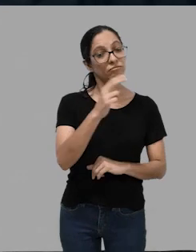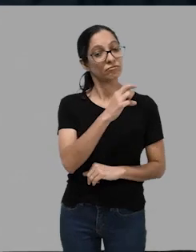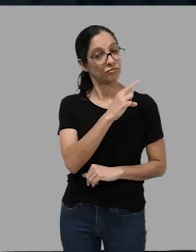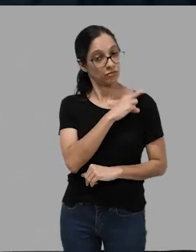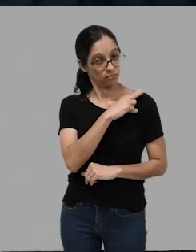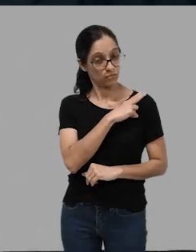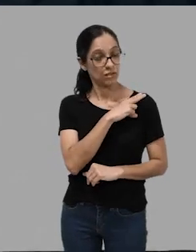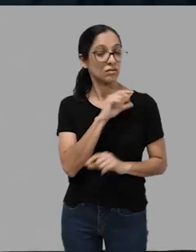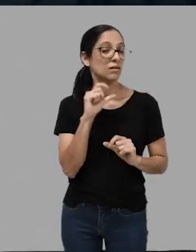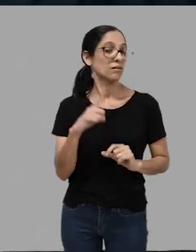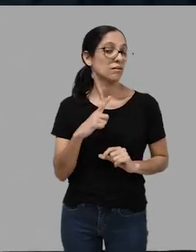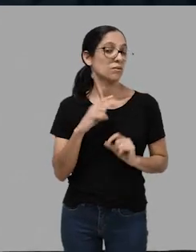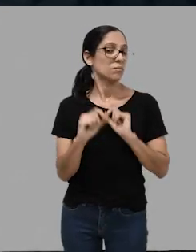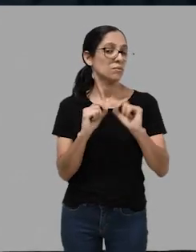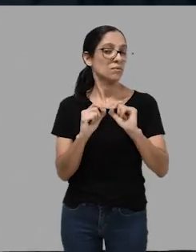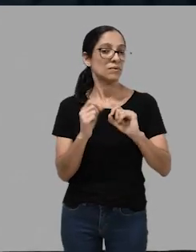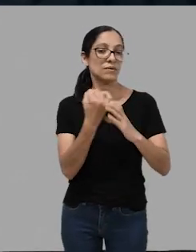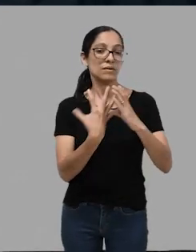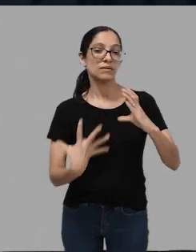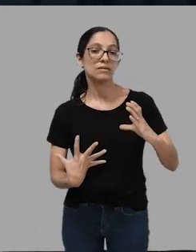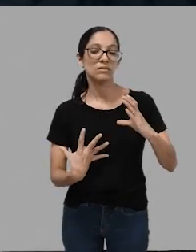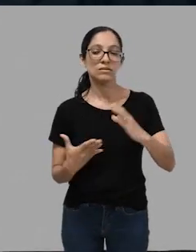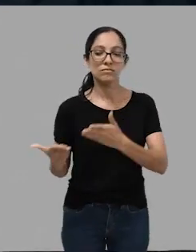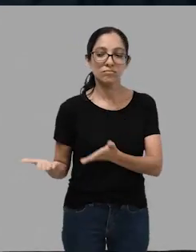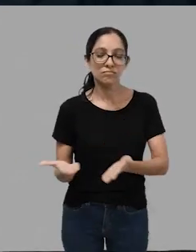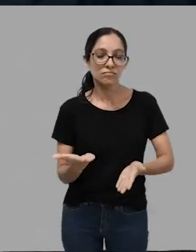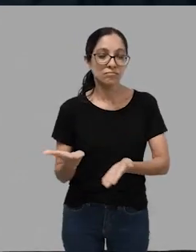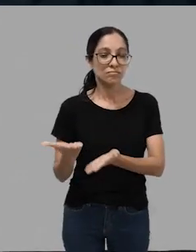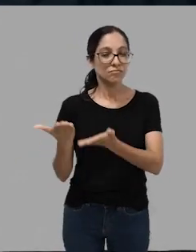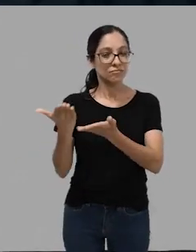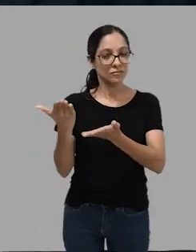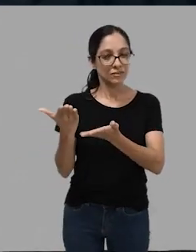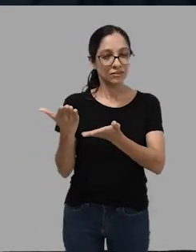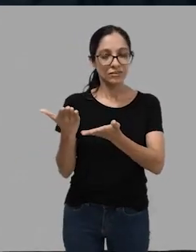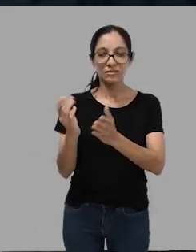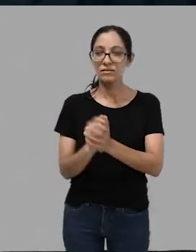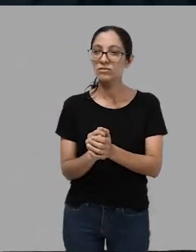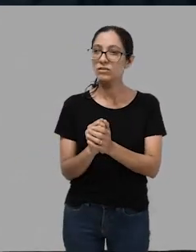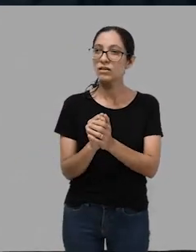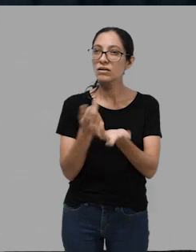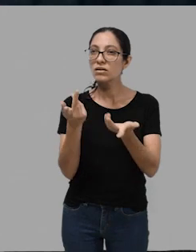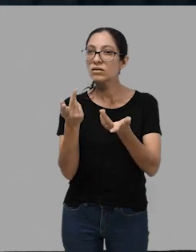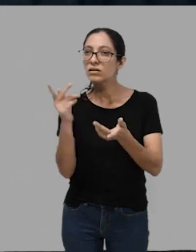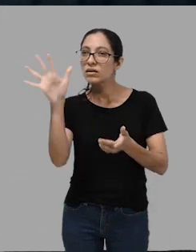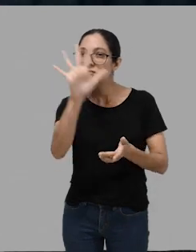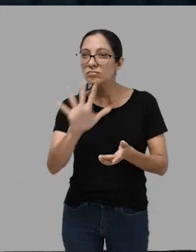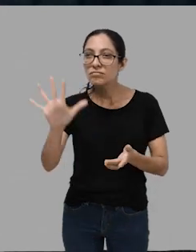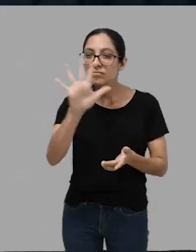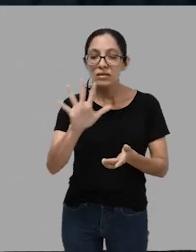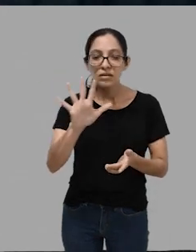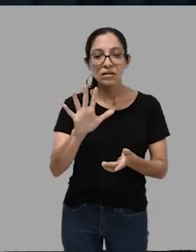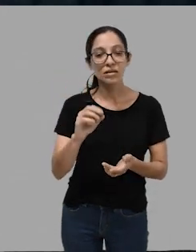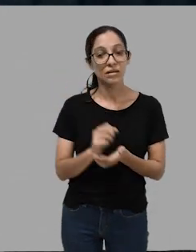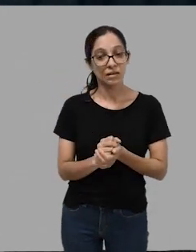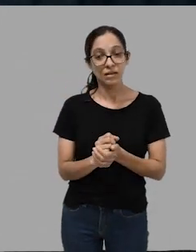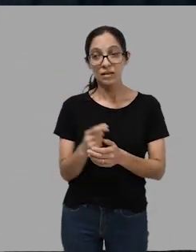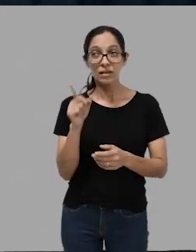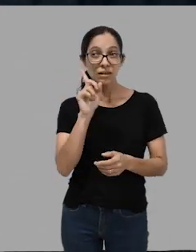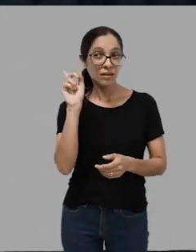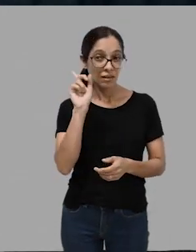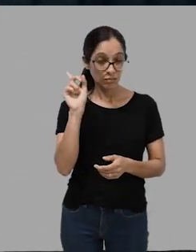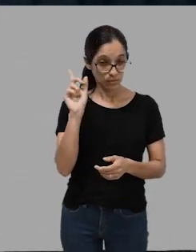é tem como característica a exaltação né a exaltação da Pátria o nacionalismo e na Idade